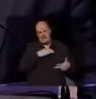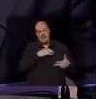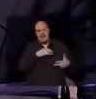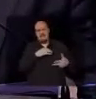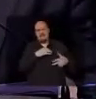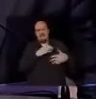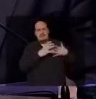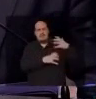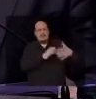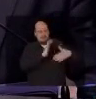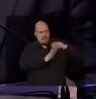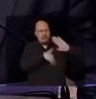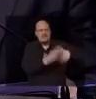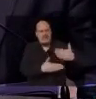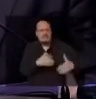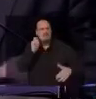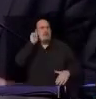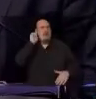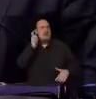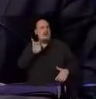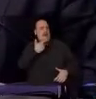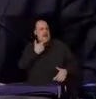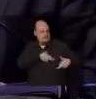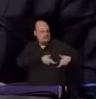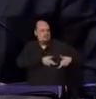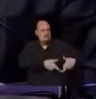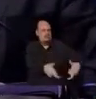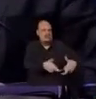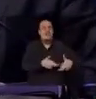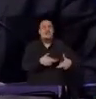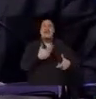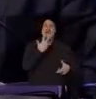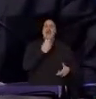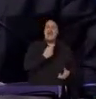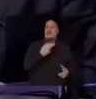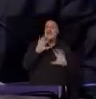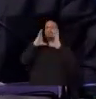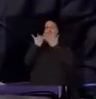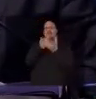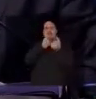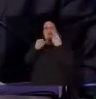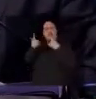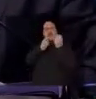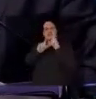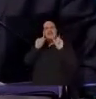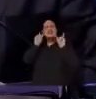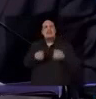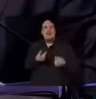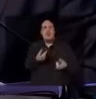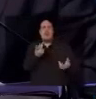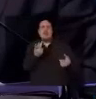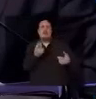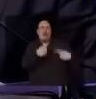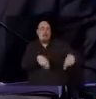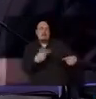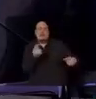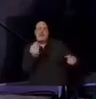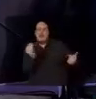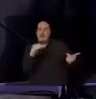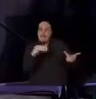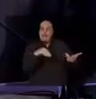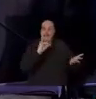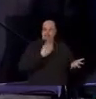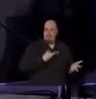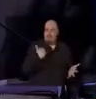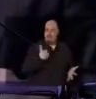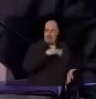né com a esquerda já de alguns partidos de alguns anos né Tem custado caro isso né e me parece que o m